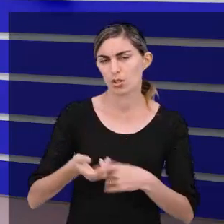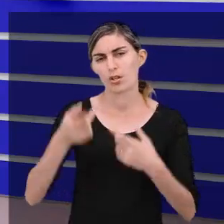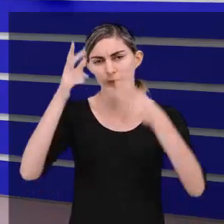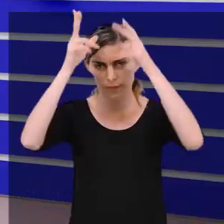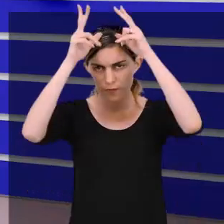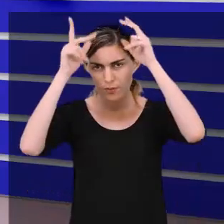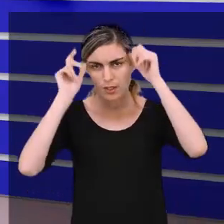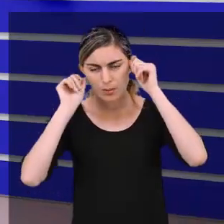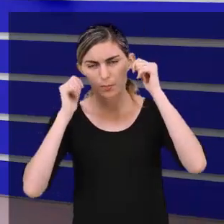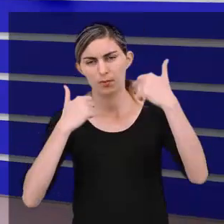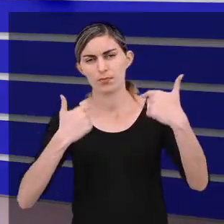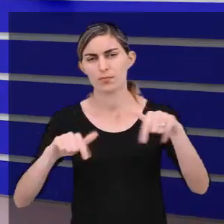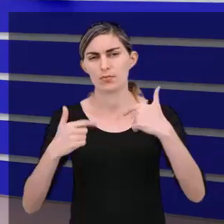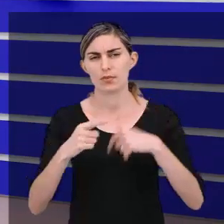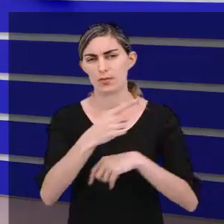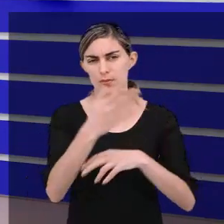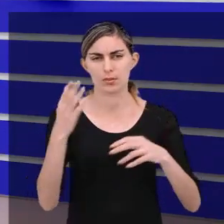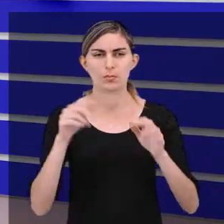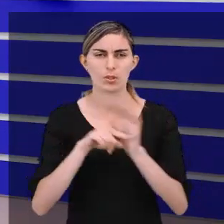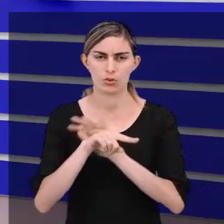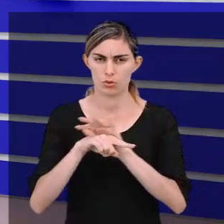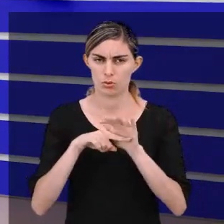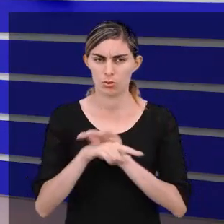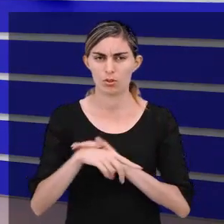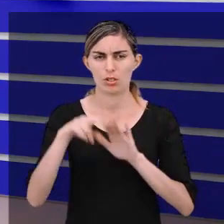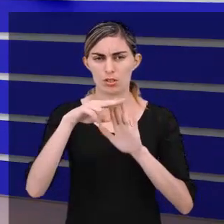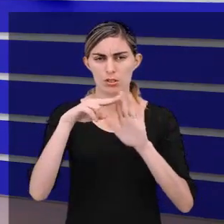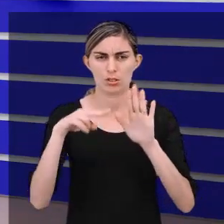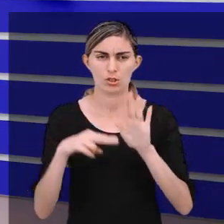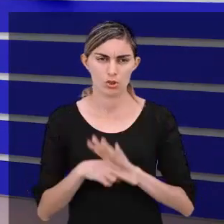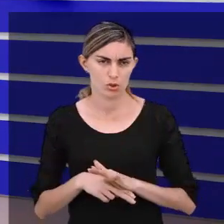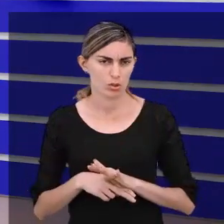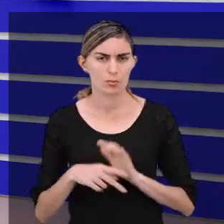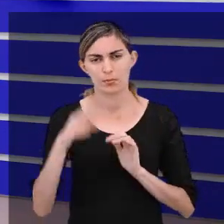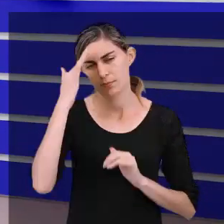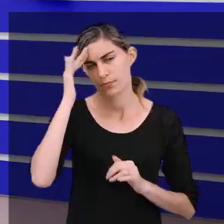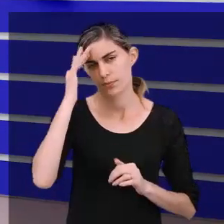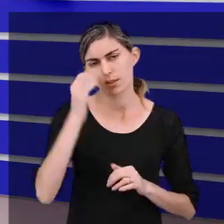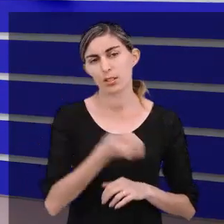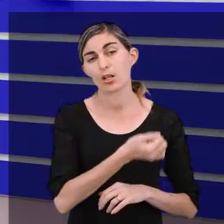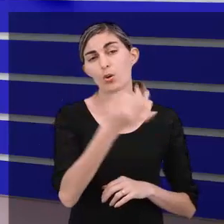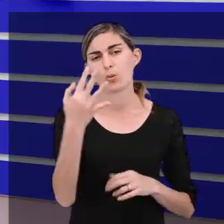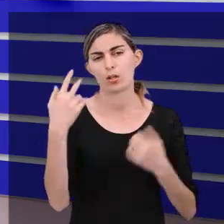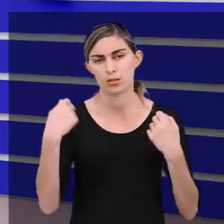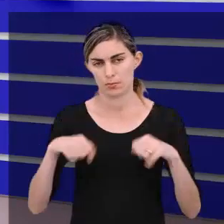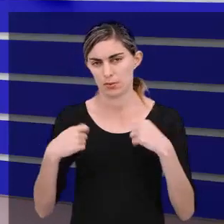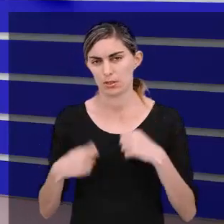do trabalho, né, e vocês podem estar consultando essa norma, né, para entender quantos são